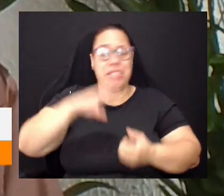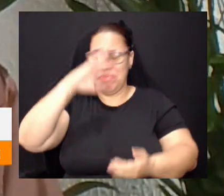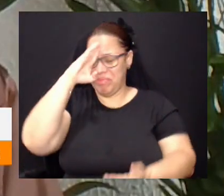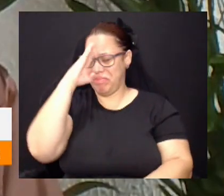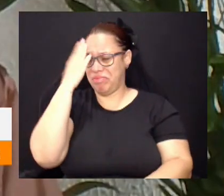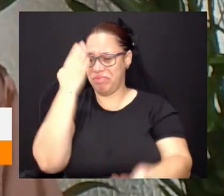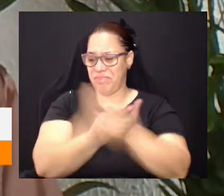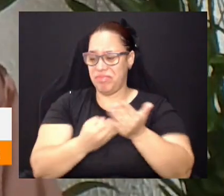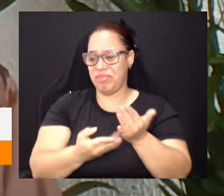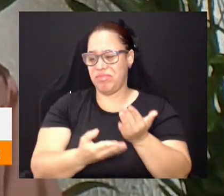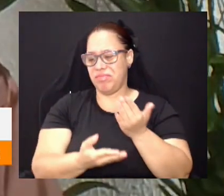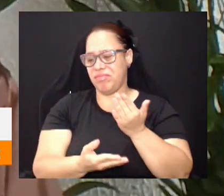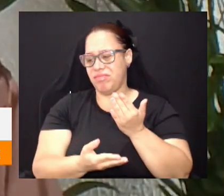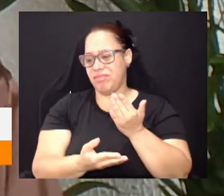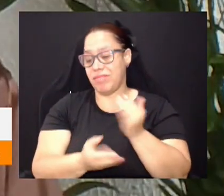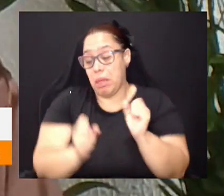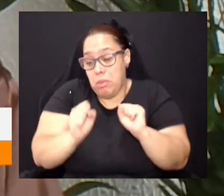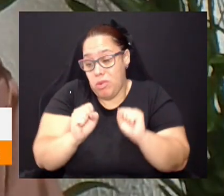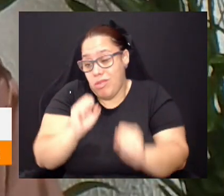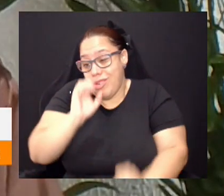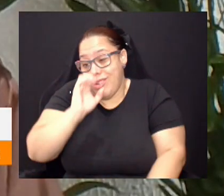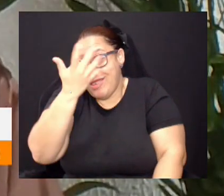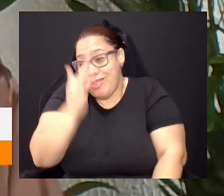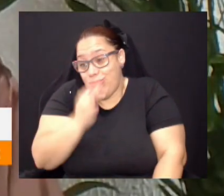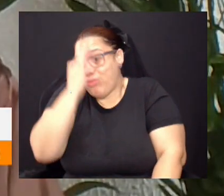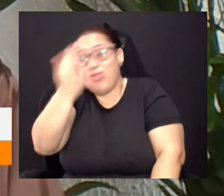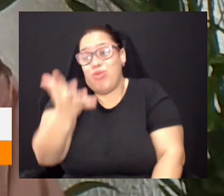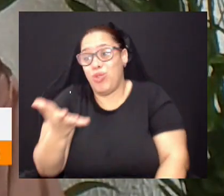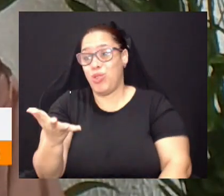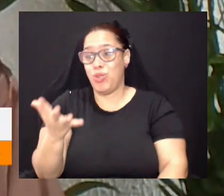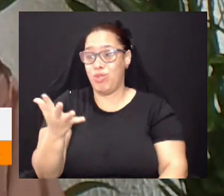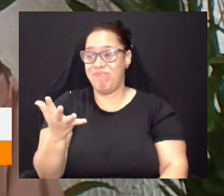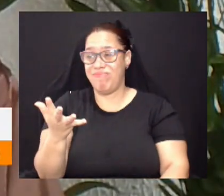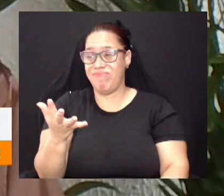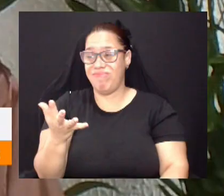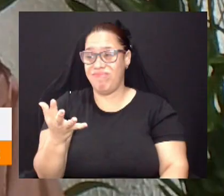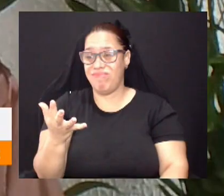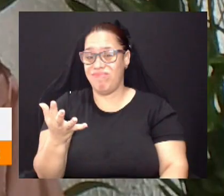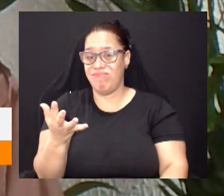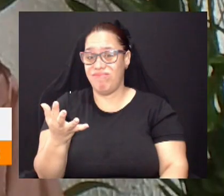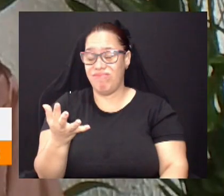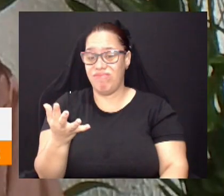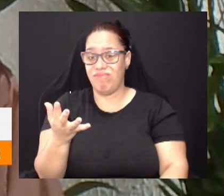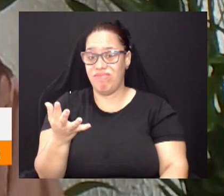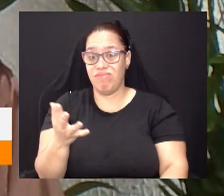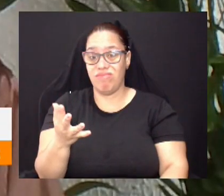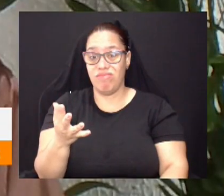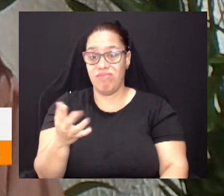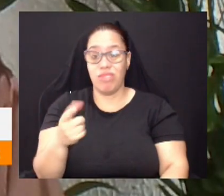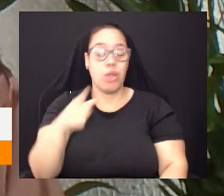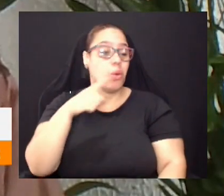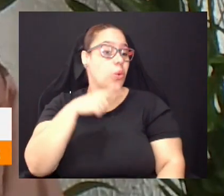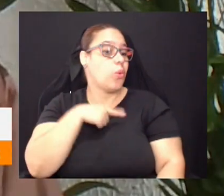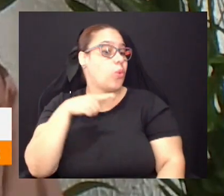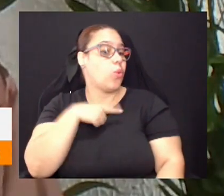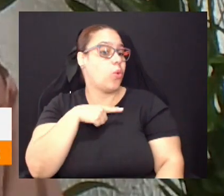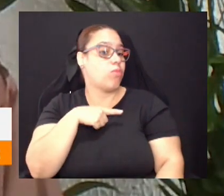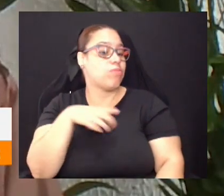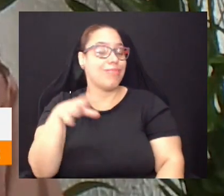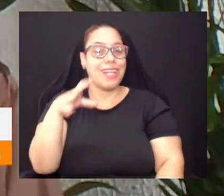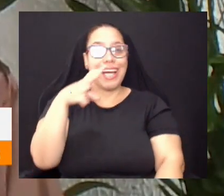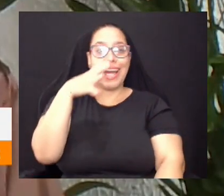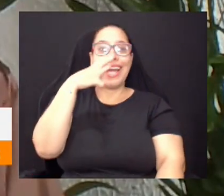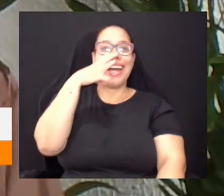algo ainda possa florescer nesse jardim. Então, quando a admiração e os